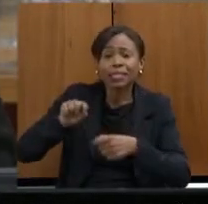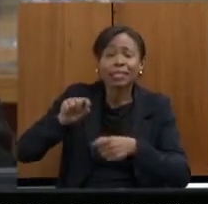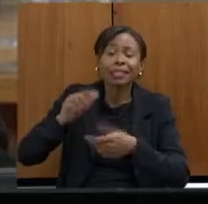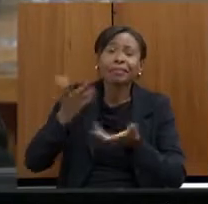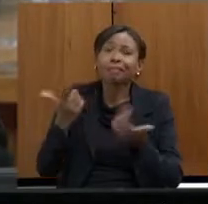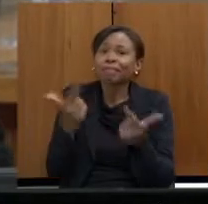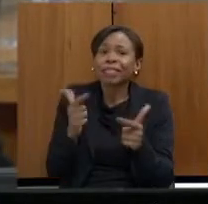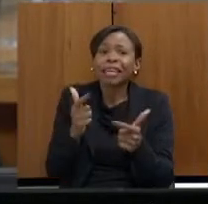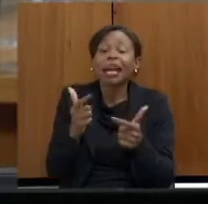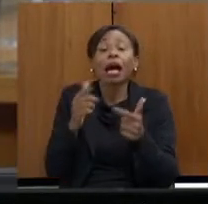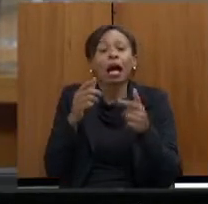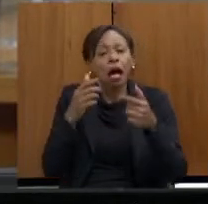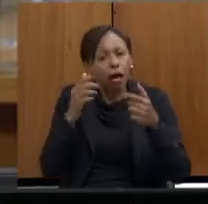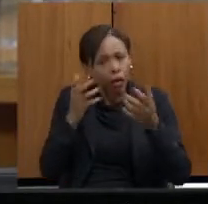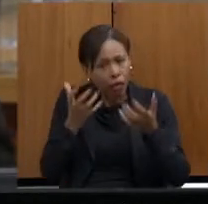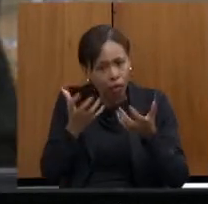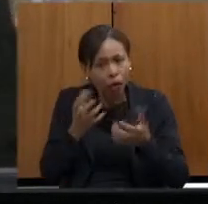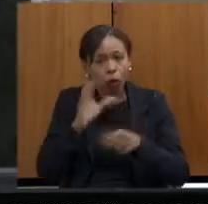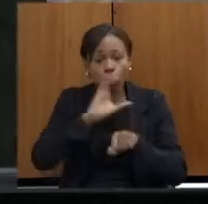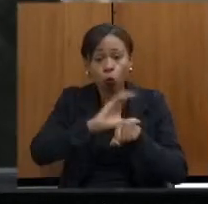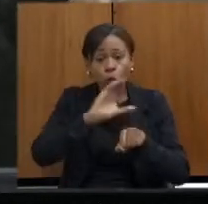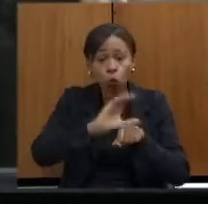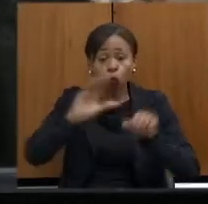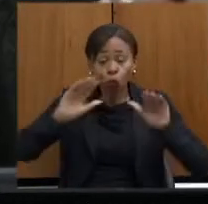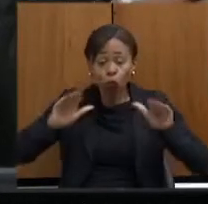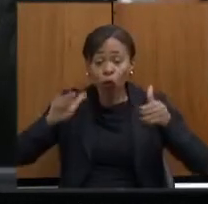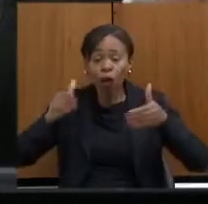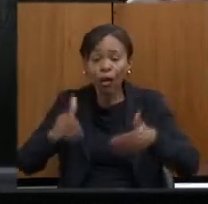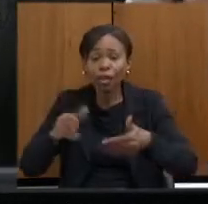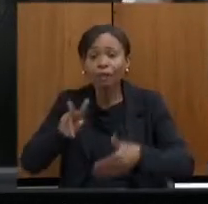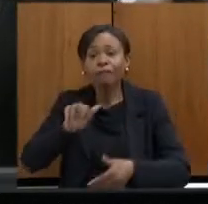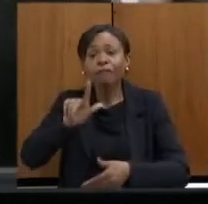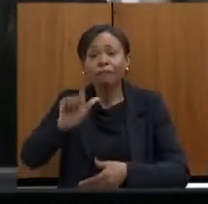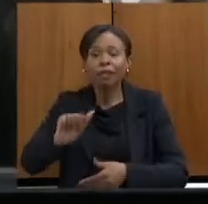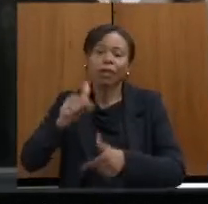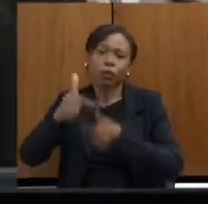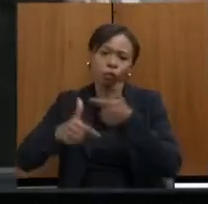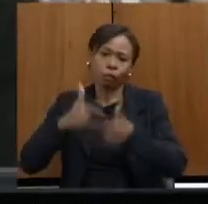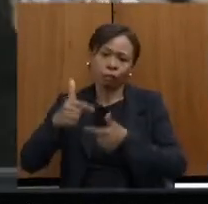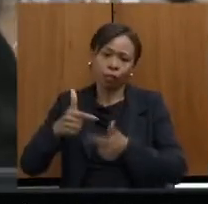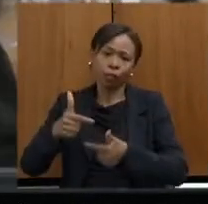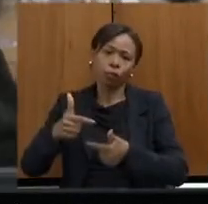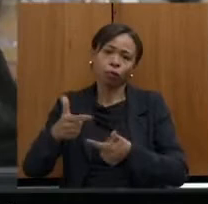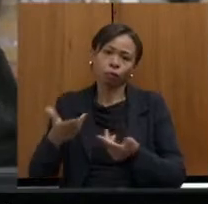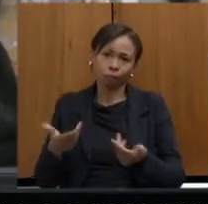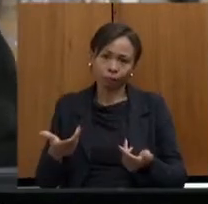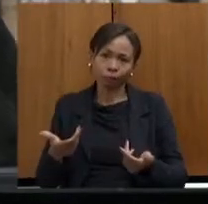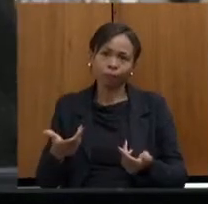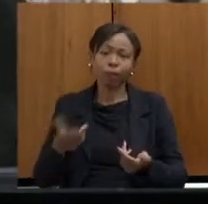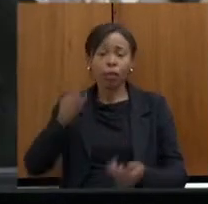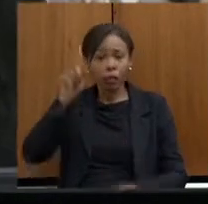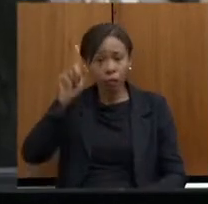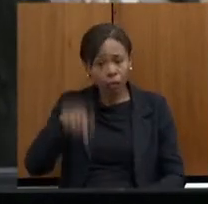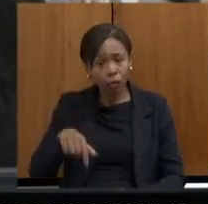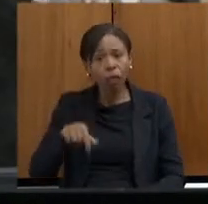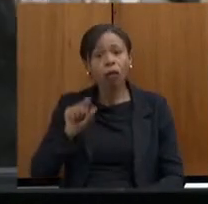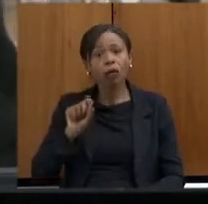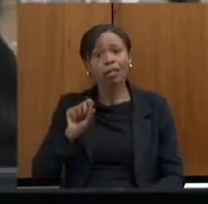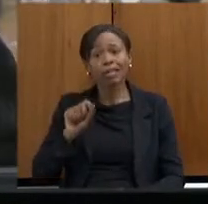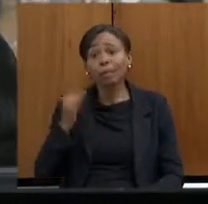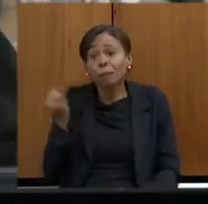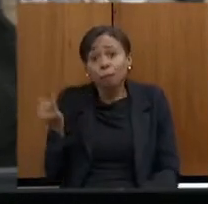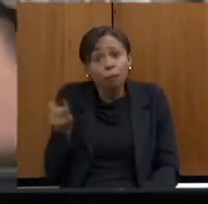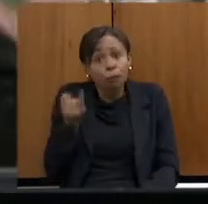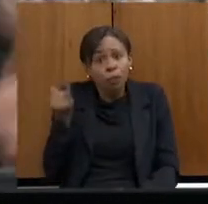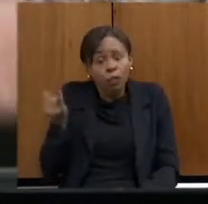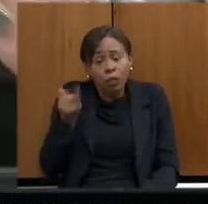qualificações profissionais direcionadas para as vagas de emprego existentes. Isso é uma coisa que, para nós, é muito cara